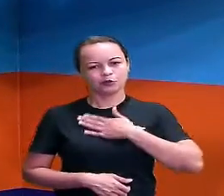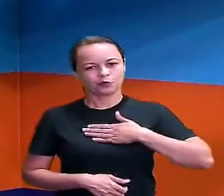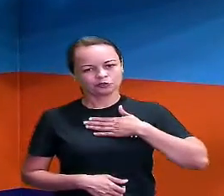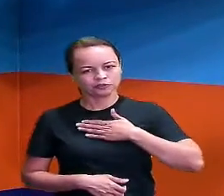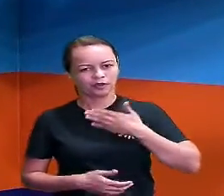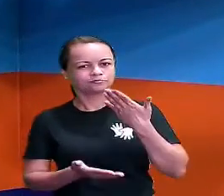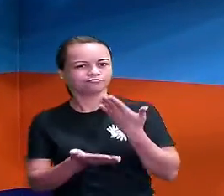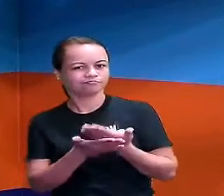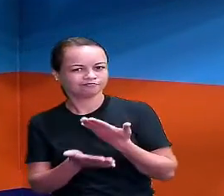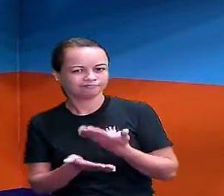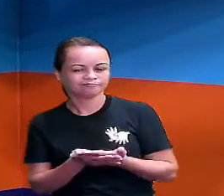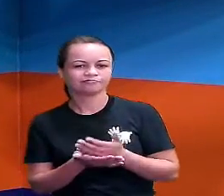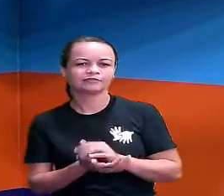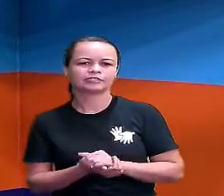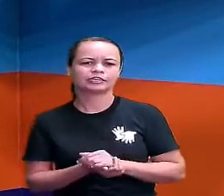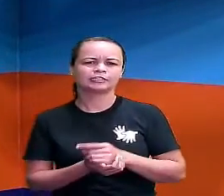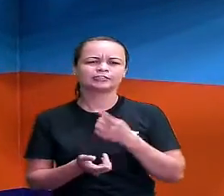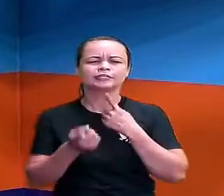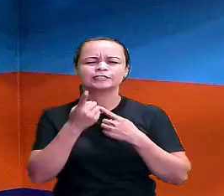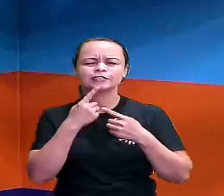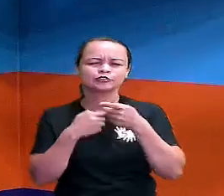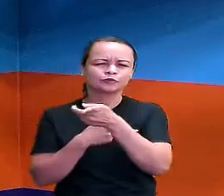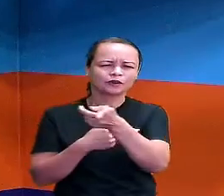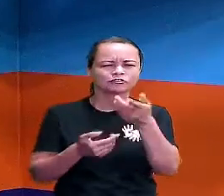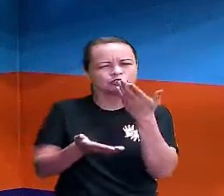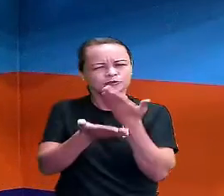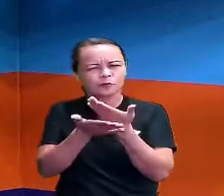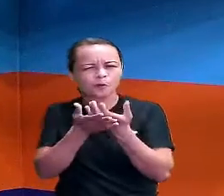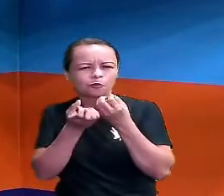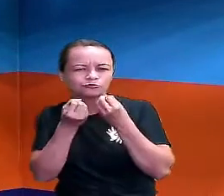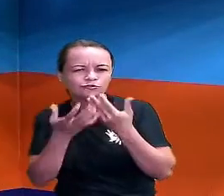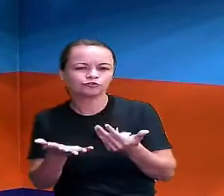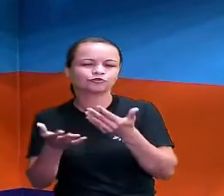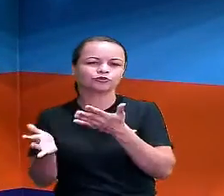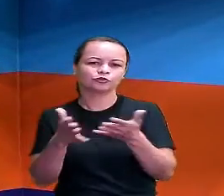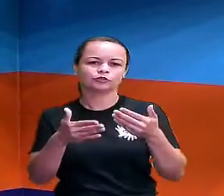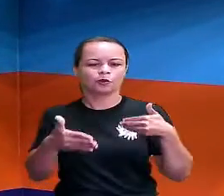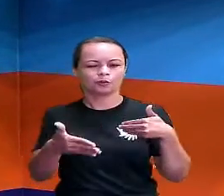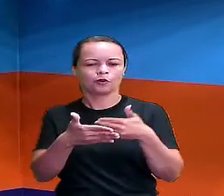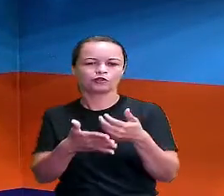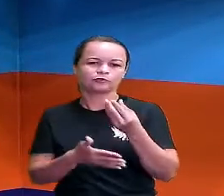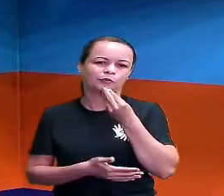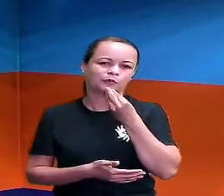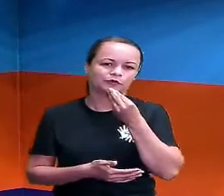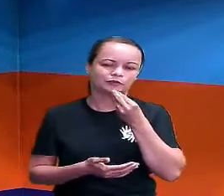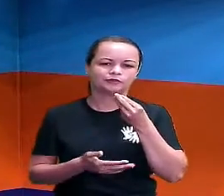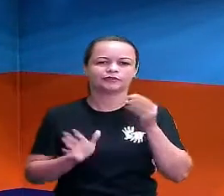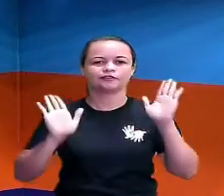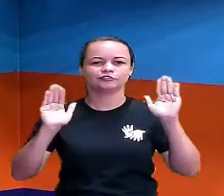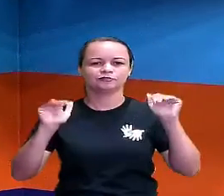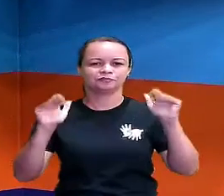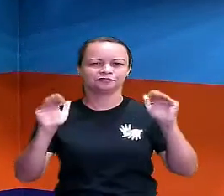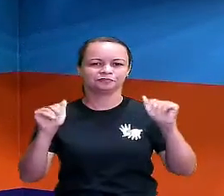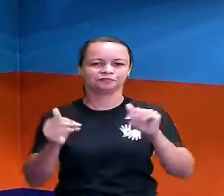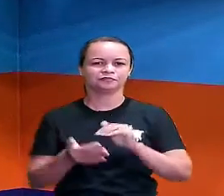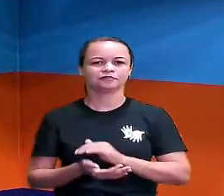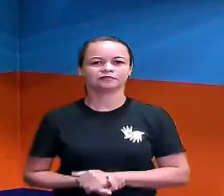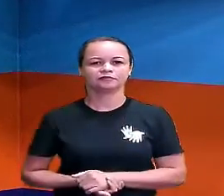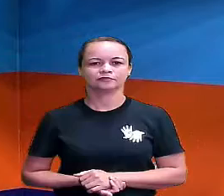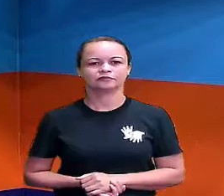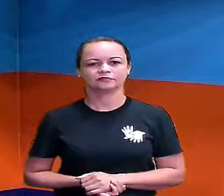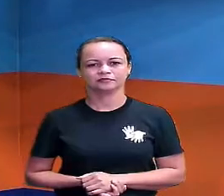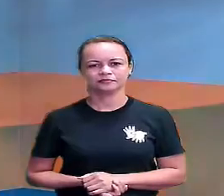aulas. Desejo bons estudos para vocês e até uma próxima oportunidade. Tchau, tchau!